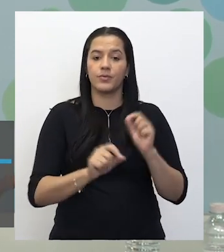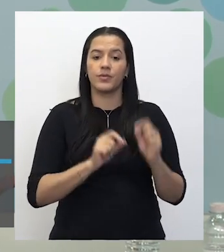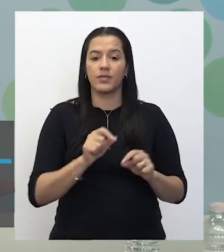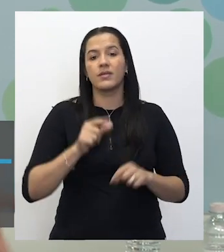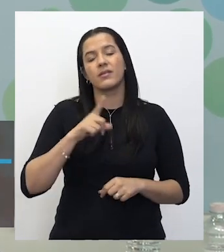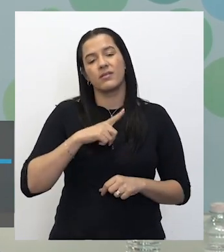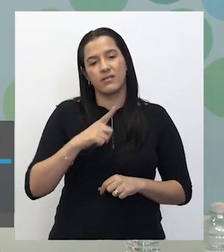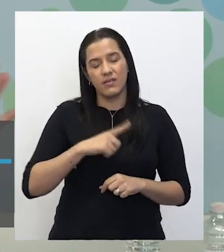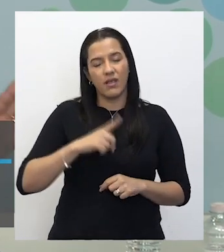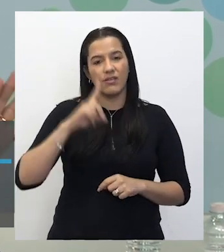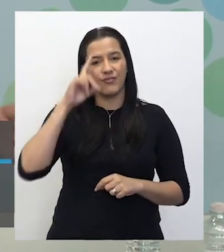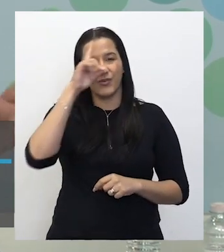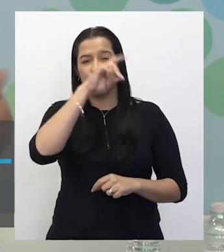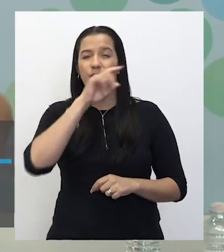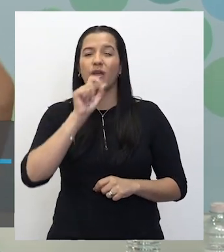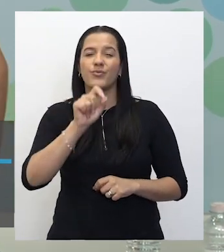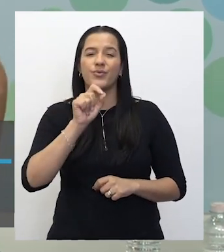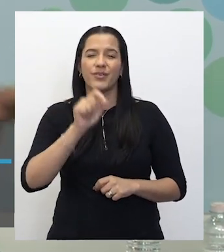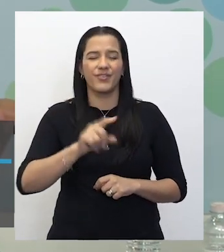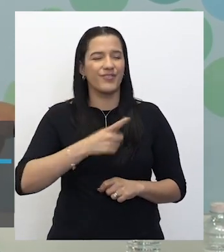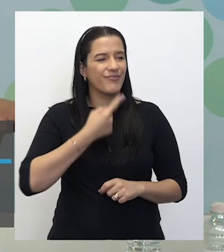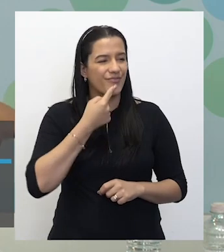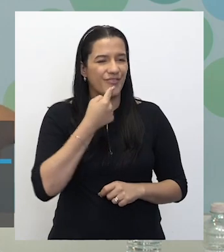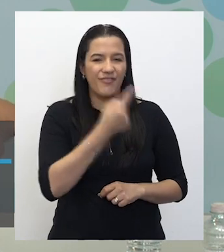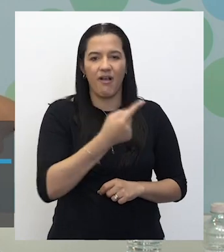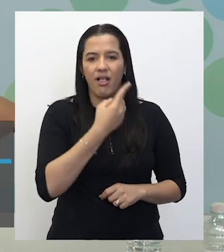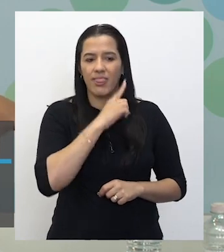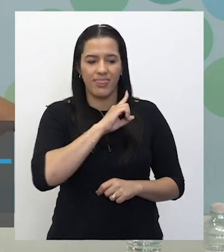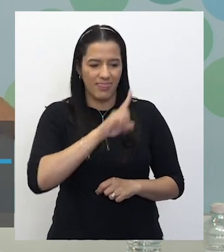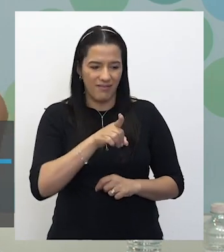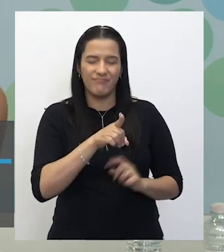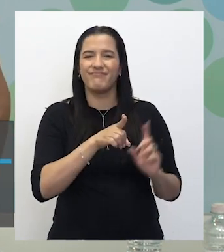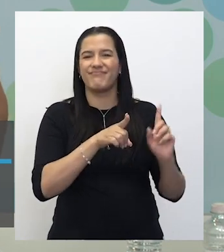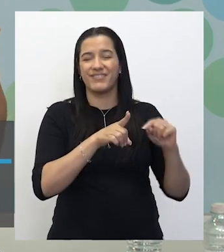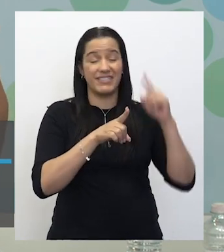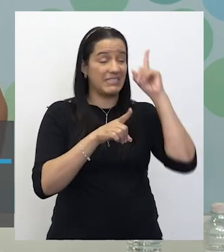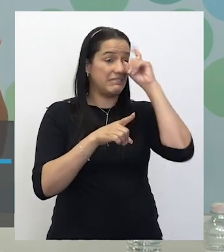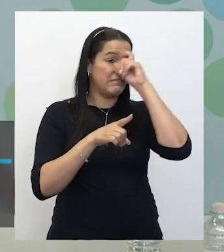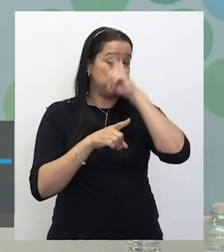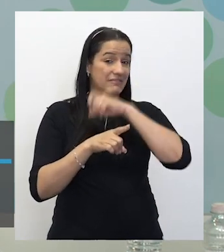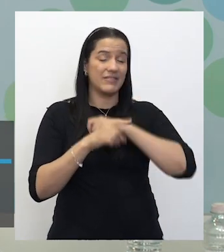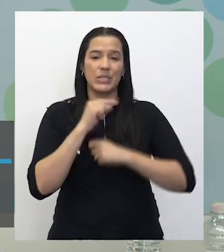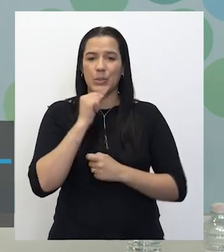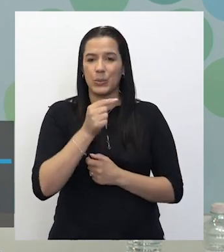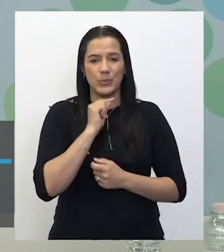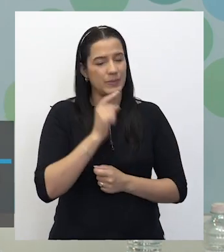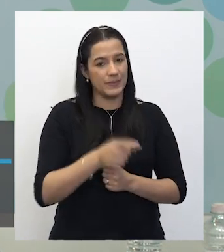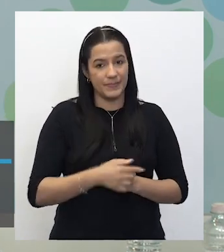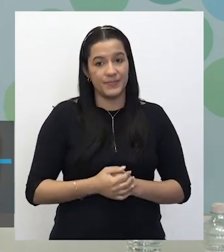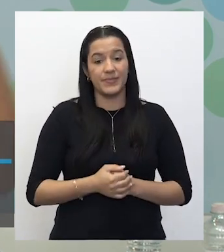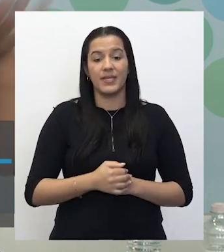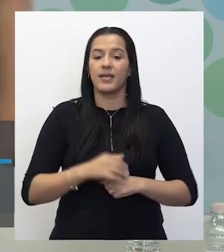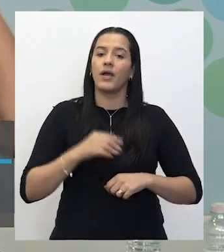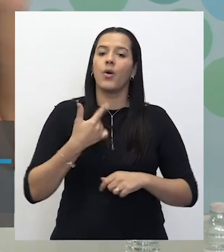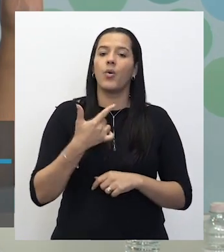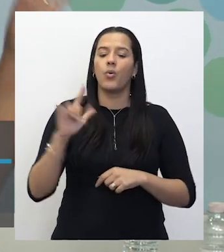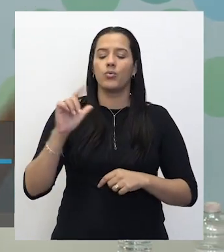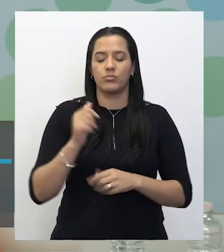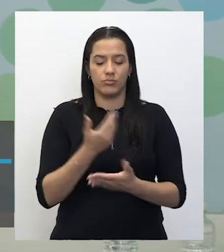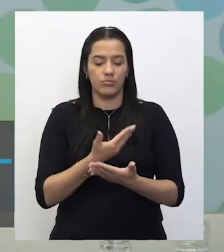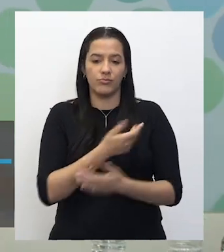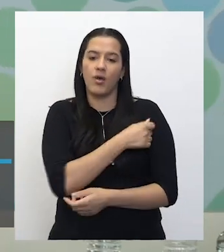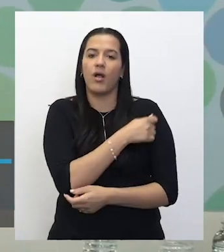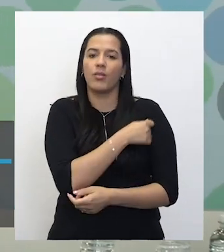dizer não, outras dizendo que não, que, né, teve uma aluna aqui que eu perdi, que falou assim, sempre que eu posso eu digo